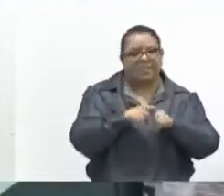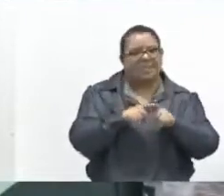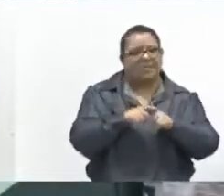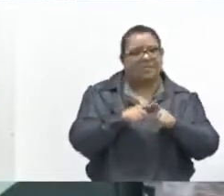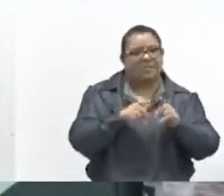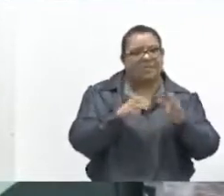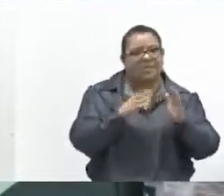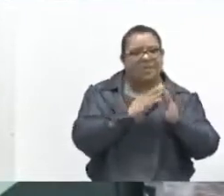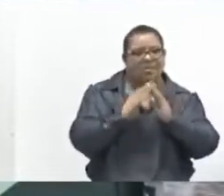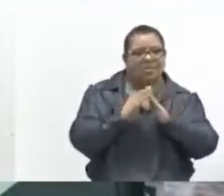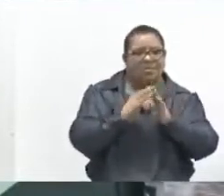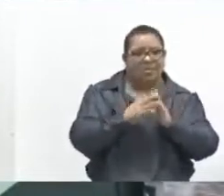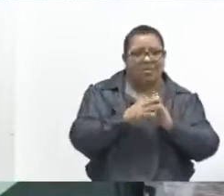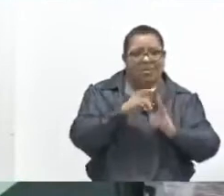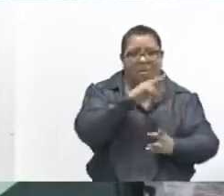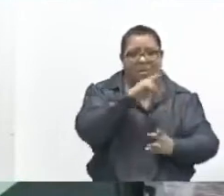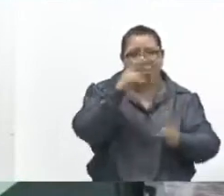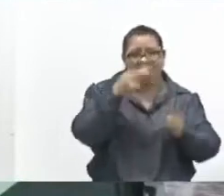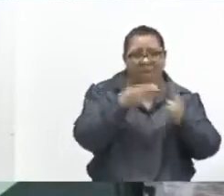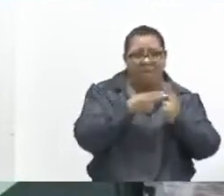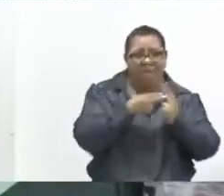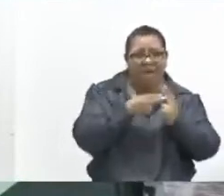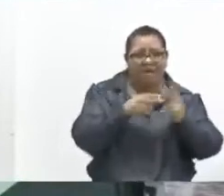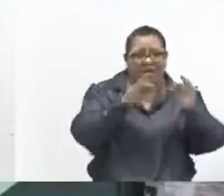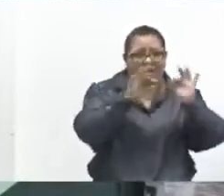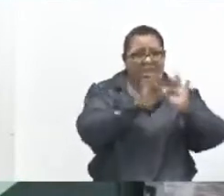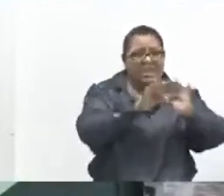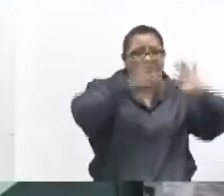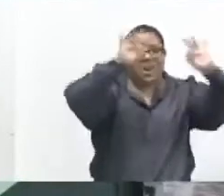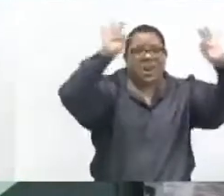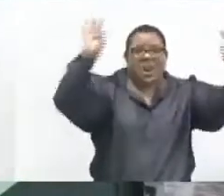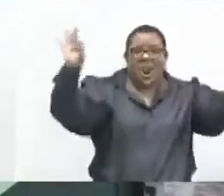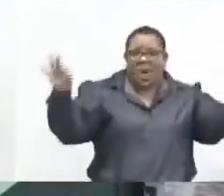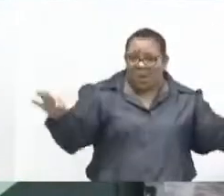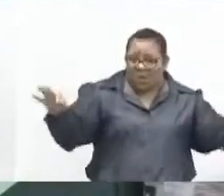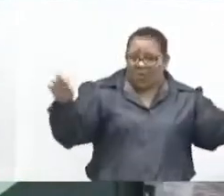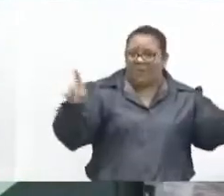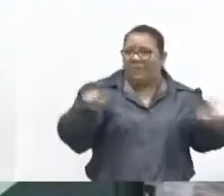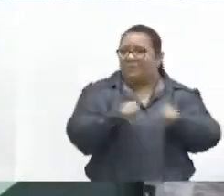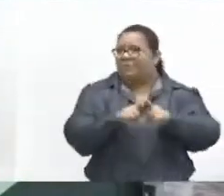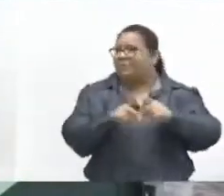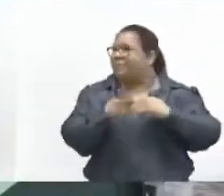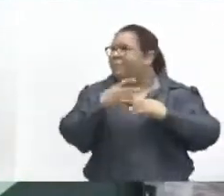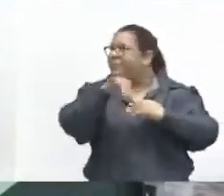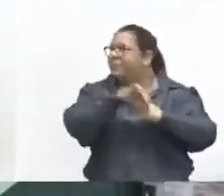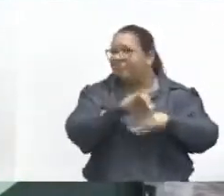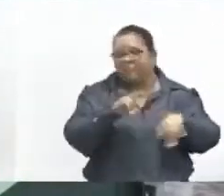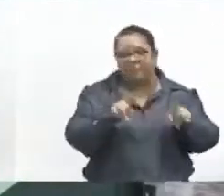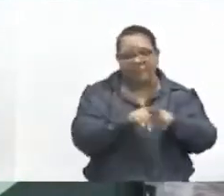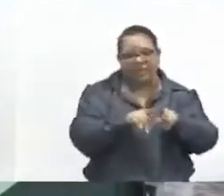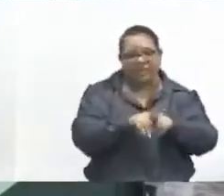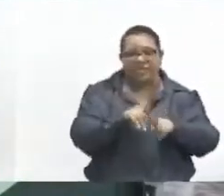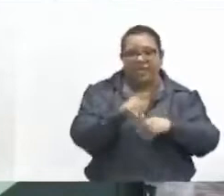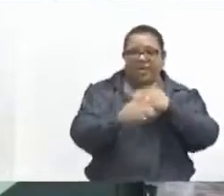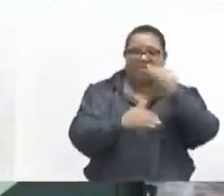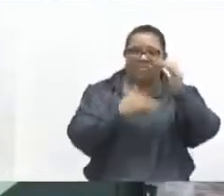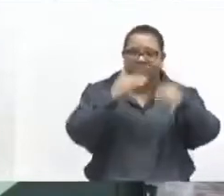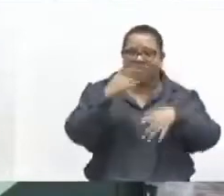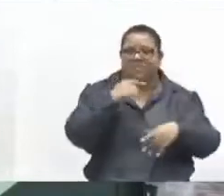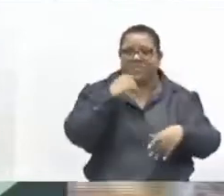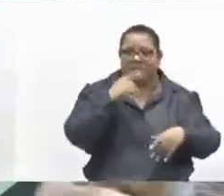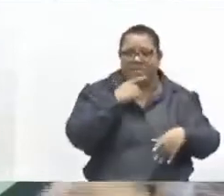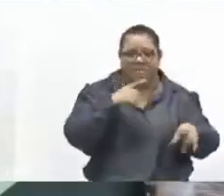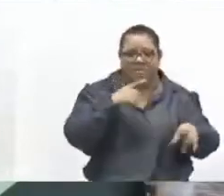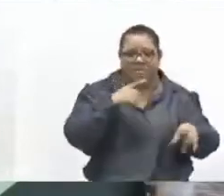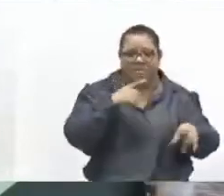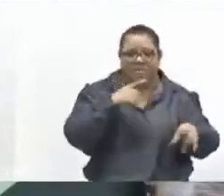mais para uma universidade como a UNEMAT, que é multicamp, multinúcleo também, quanto os núcleos avançados que a UNEMAT